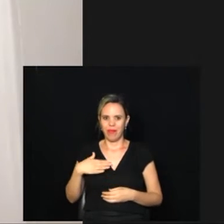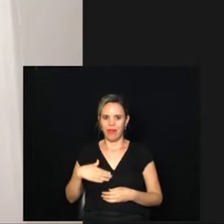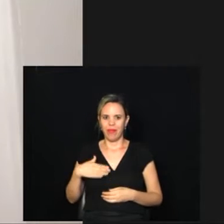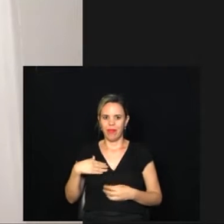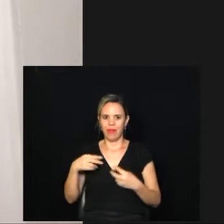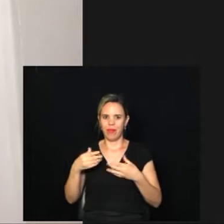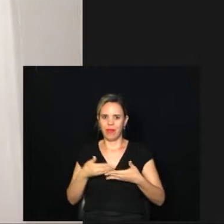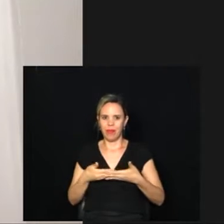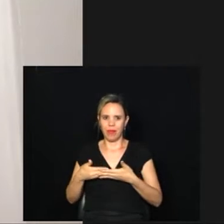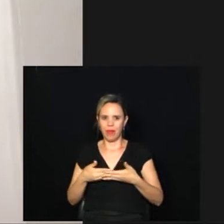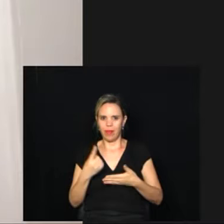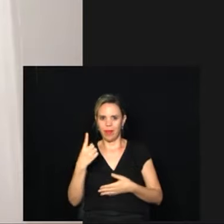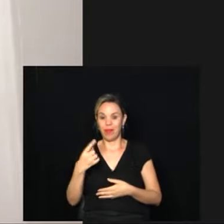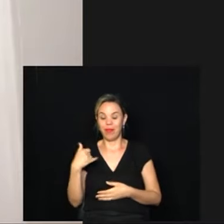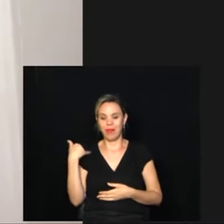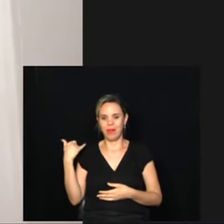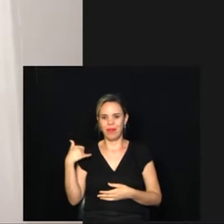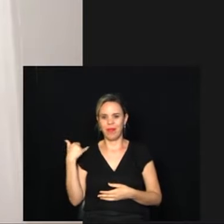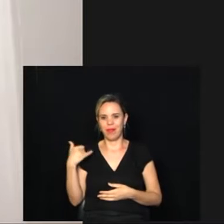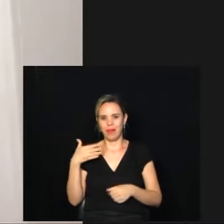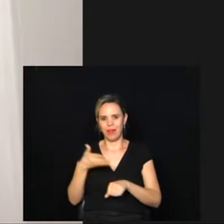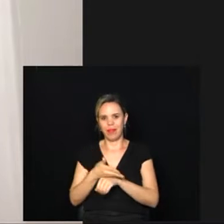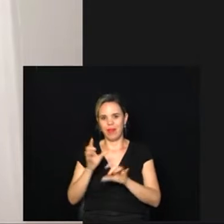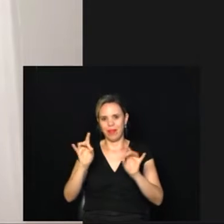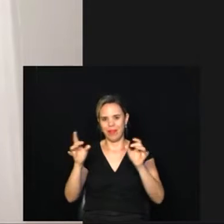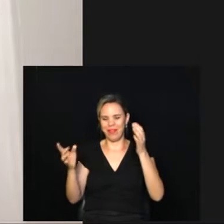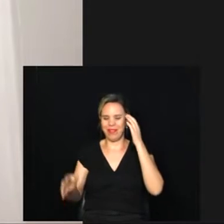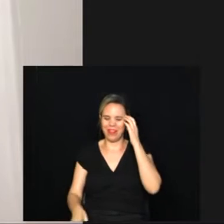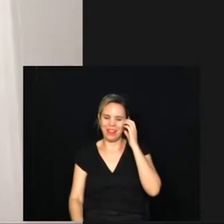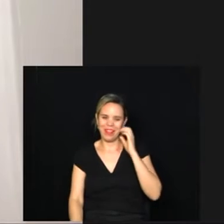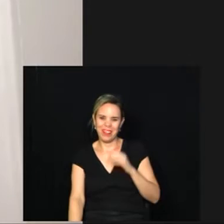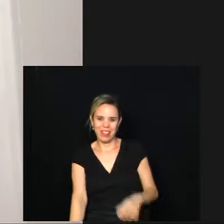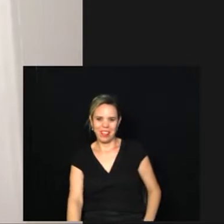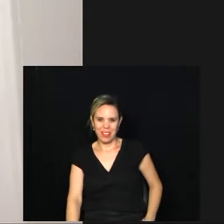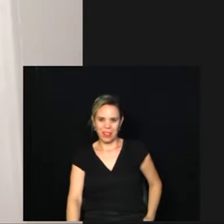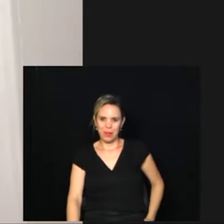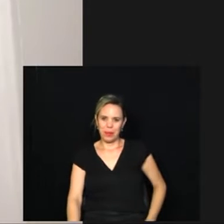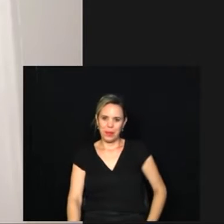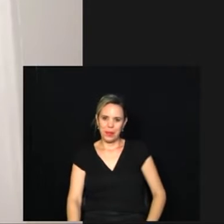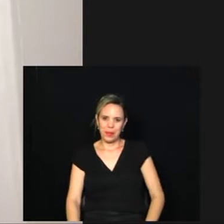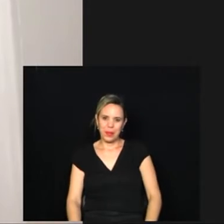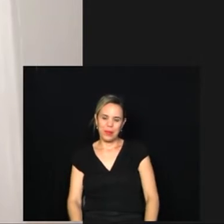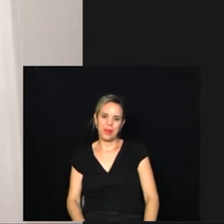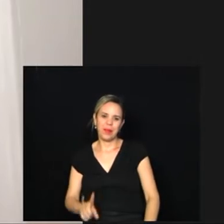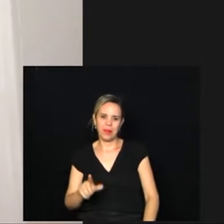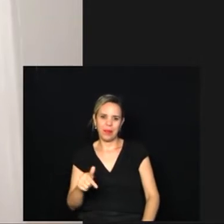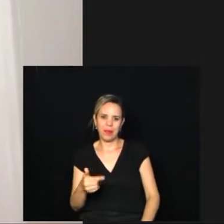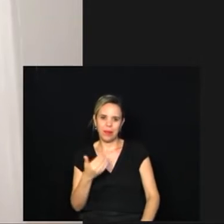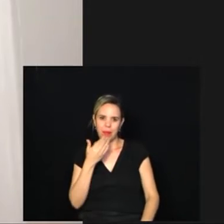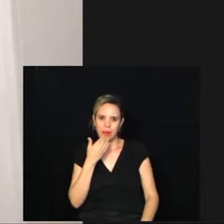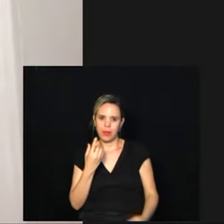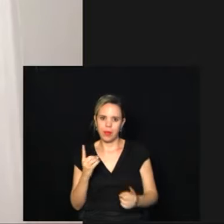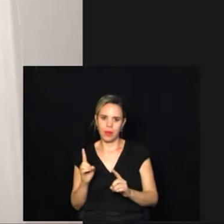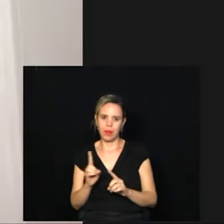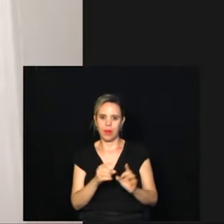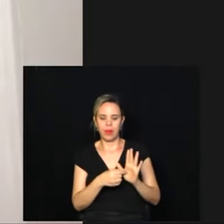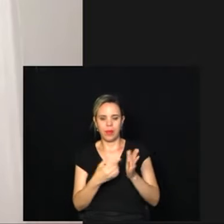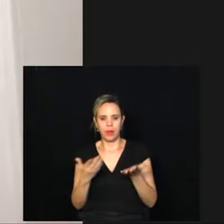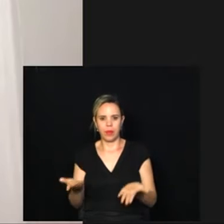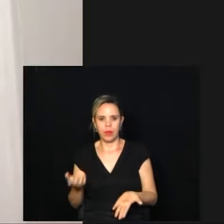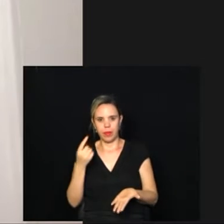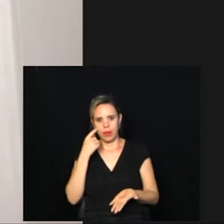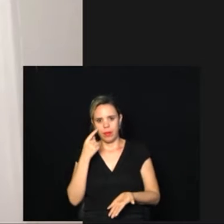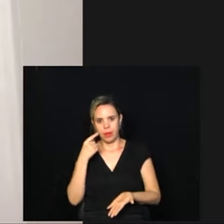Um bebezinho de 1 ano. Participação especial. Participação especial. Depois eu peço para o meu esposo trazer ele aqui. Tá.